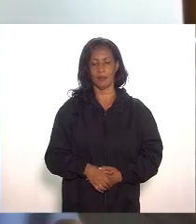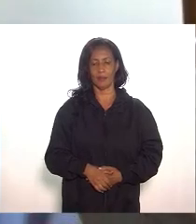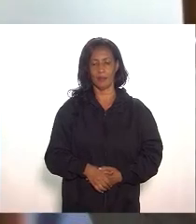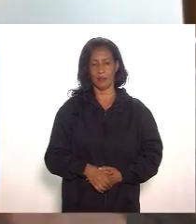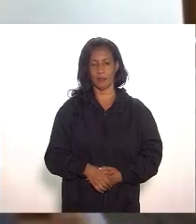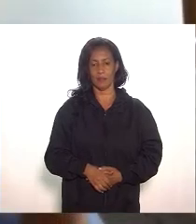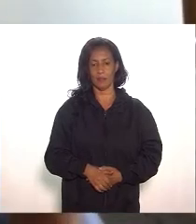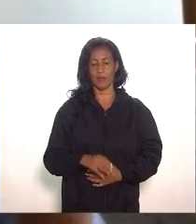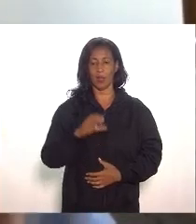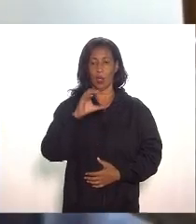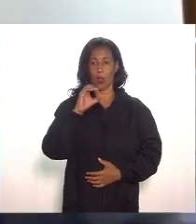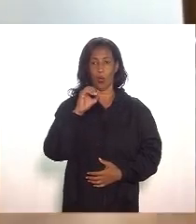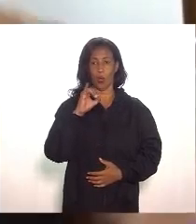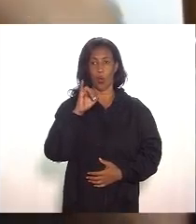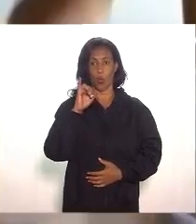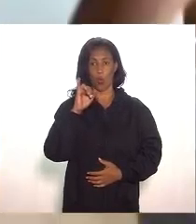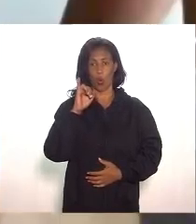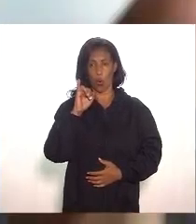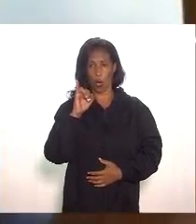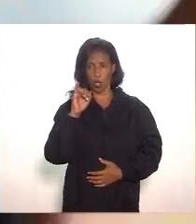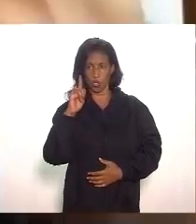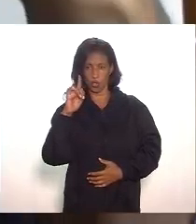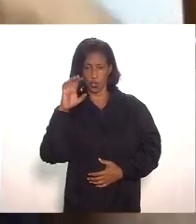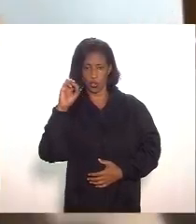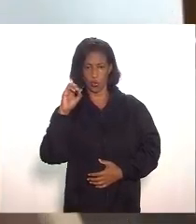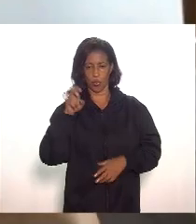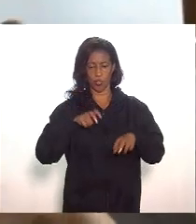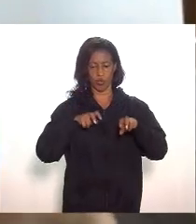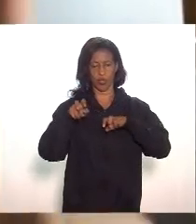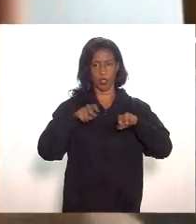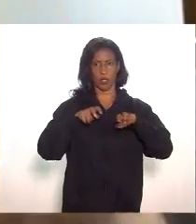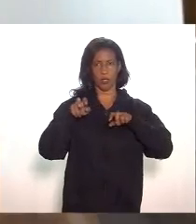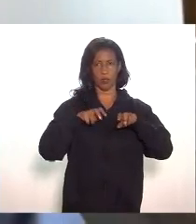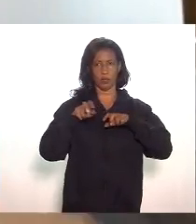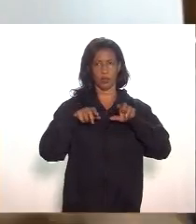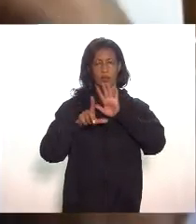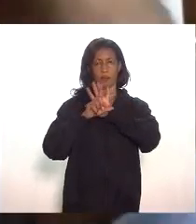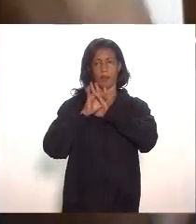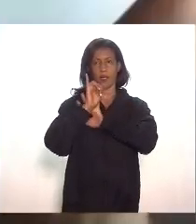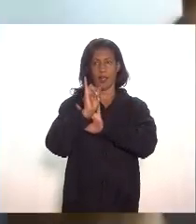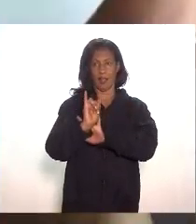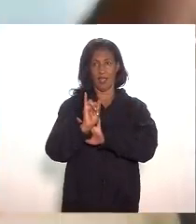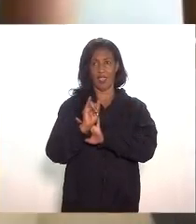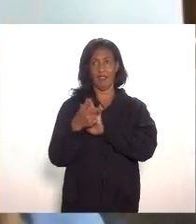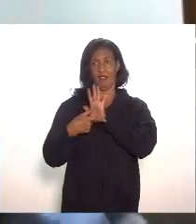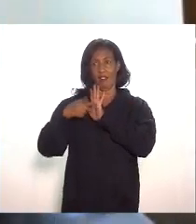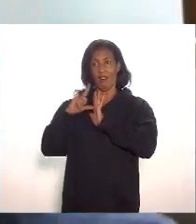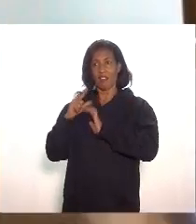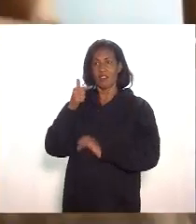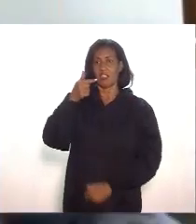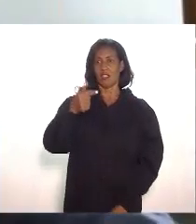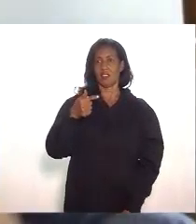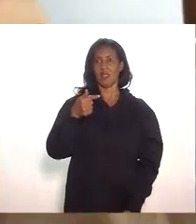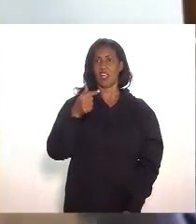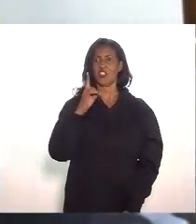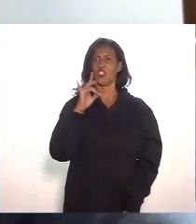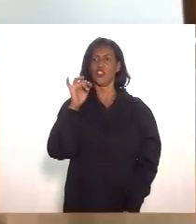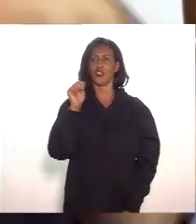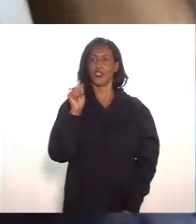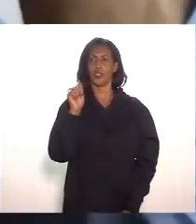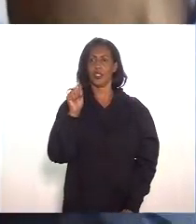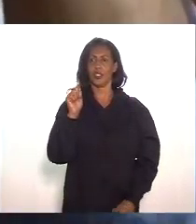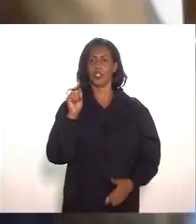O Código de Trânsito foi mais elástico, porque na nossa lei nós demos até 7 dias. O Código de Trânsito ampliou